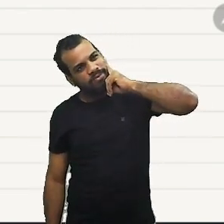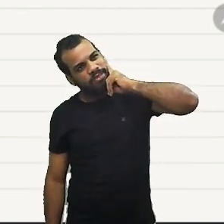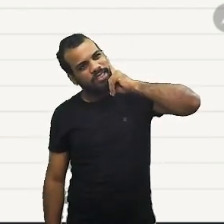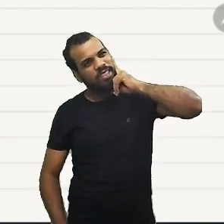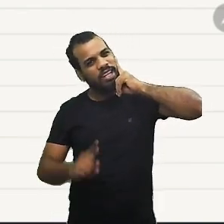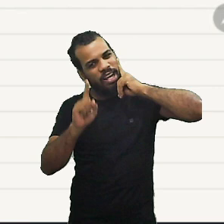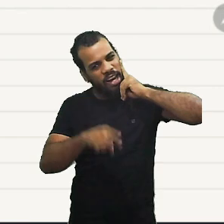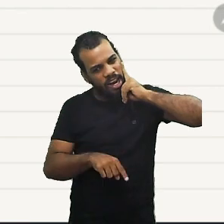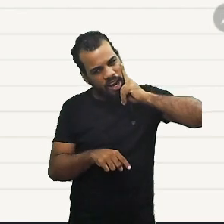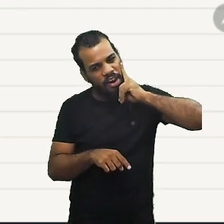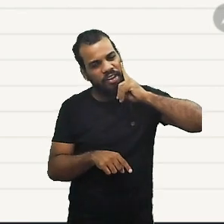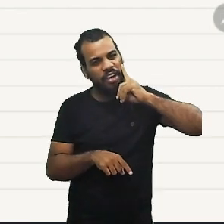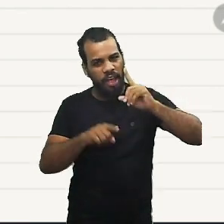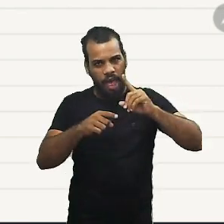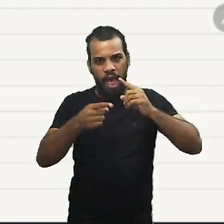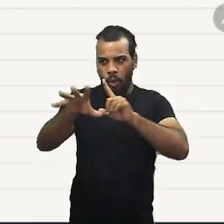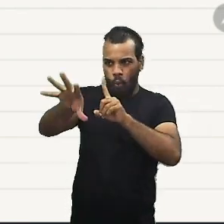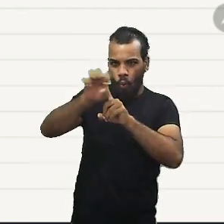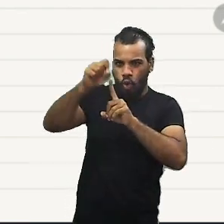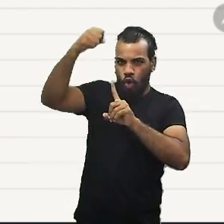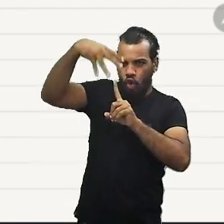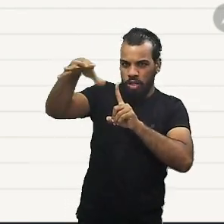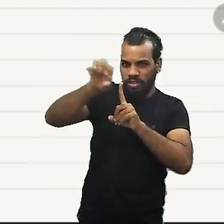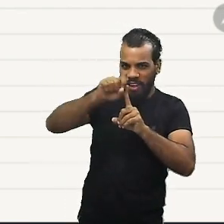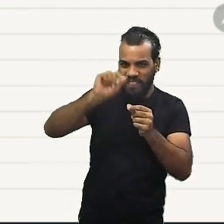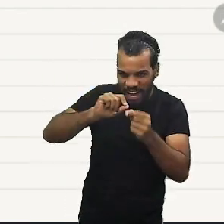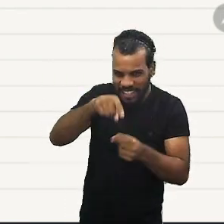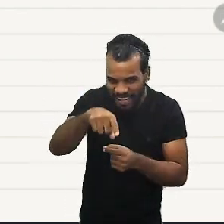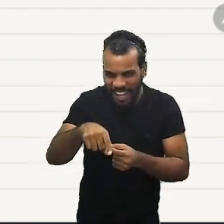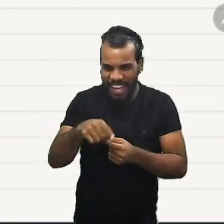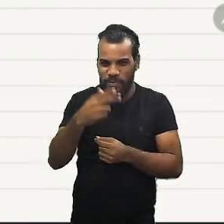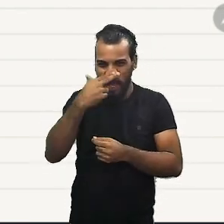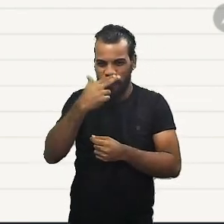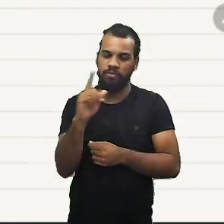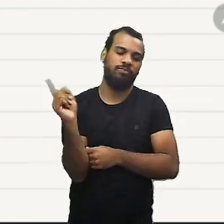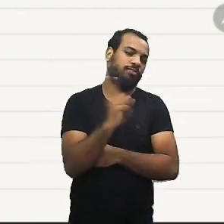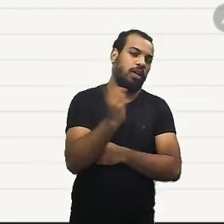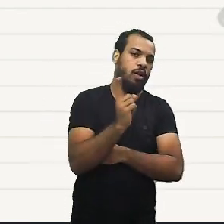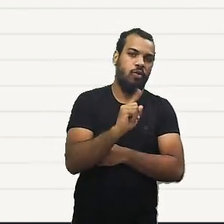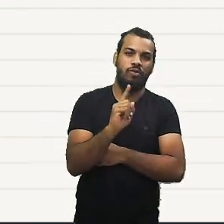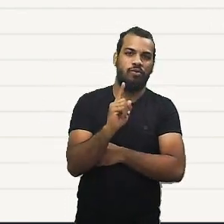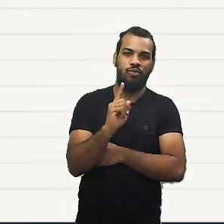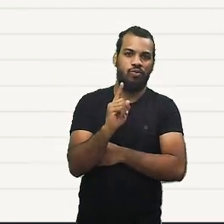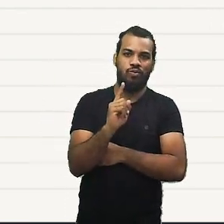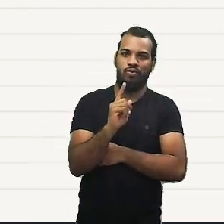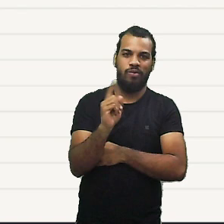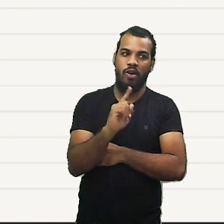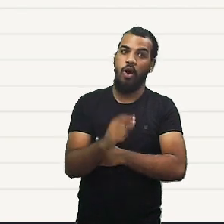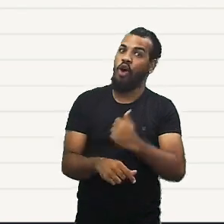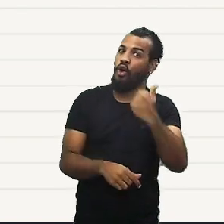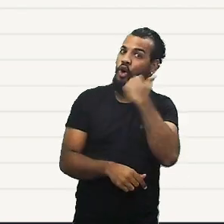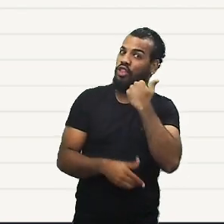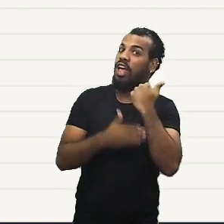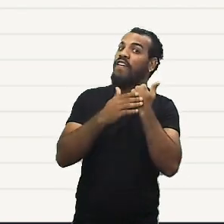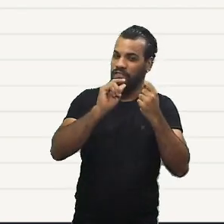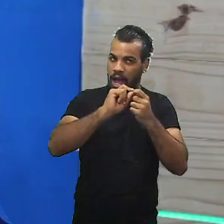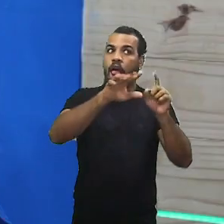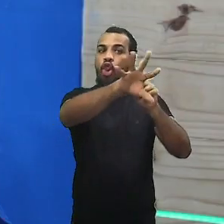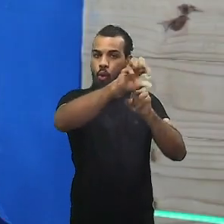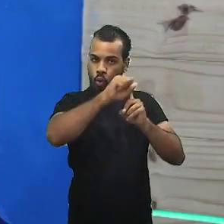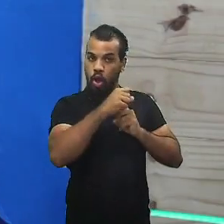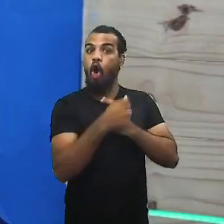produtor que faz fotossíntese? Não. É aí a diferença para outra. Esse produtor aí, ele não